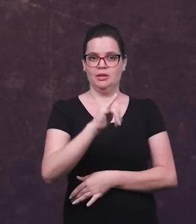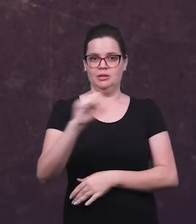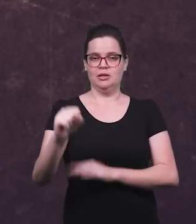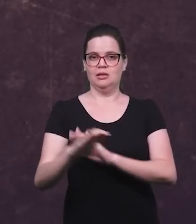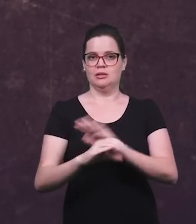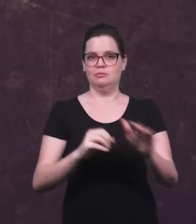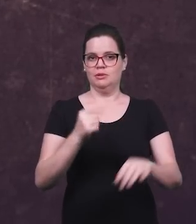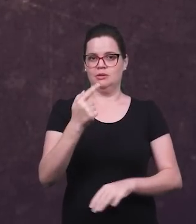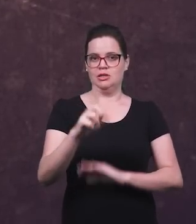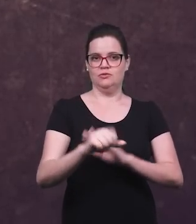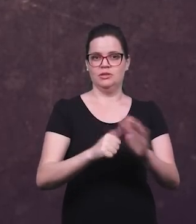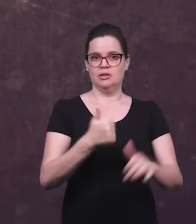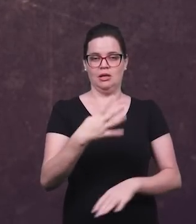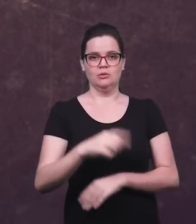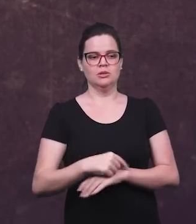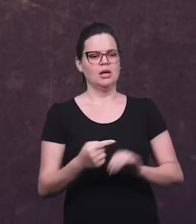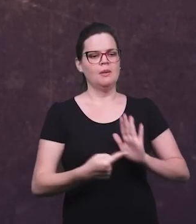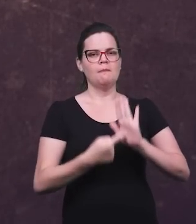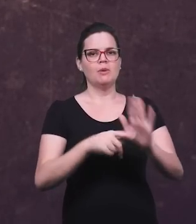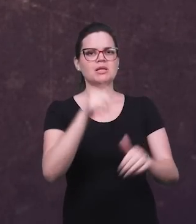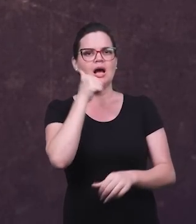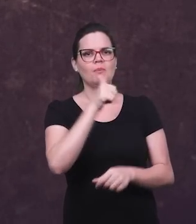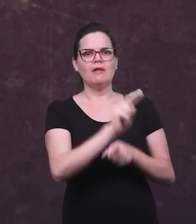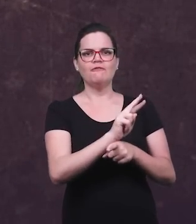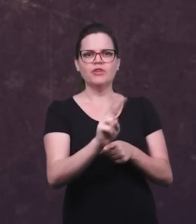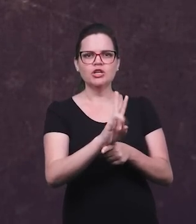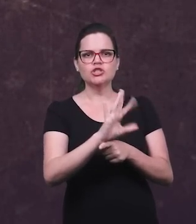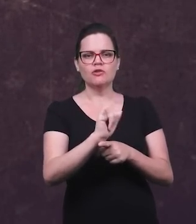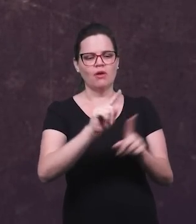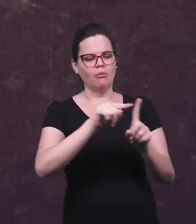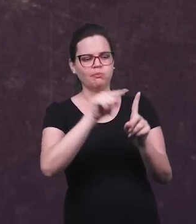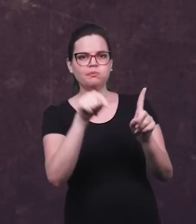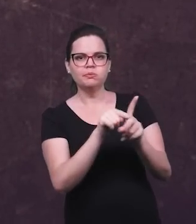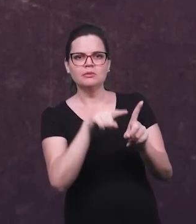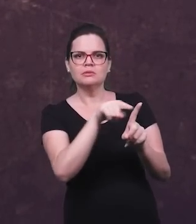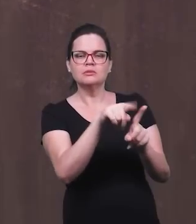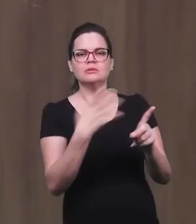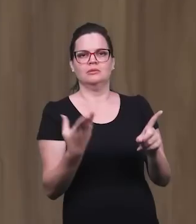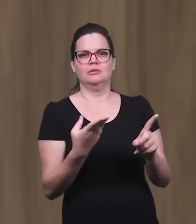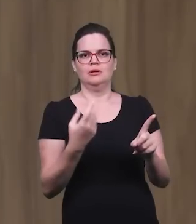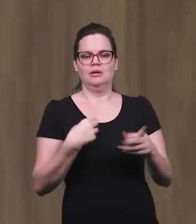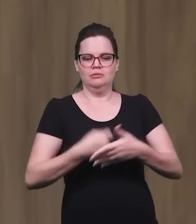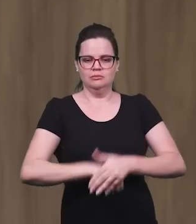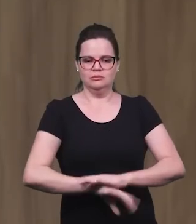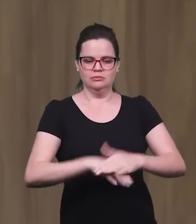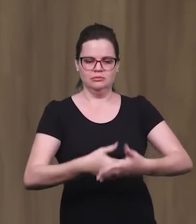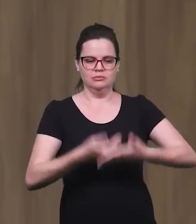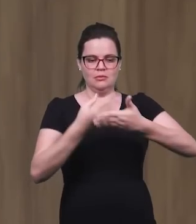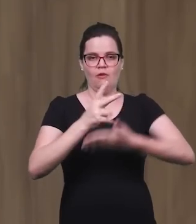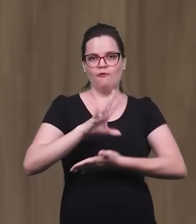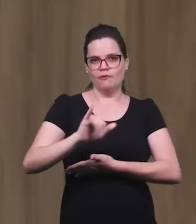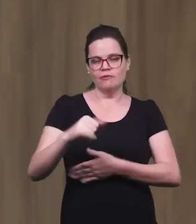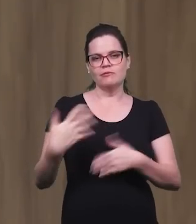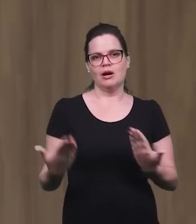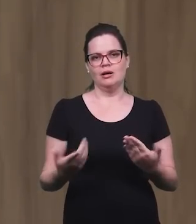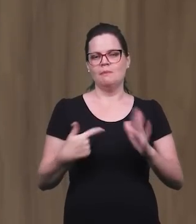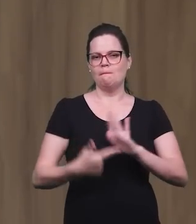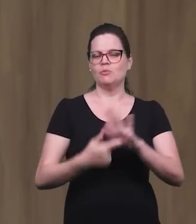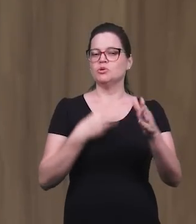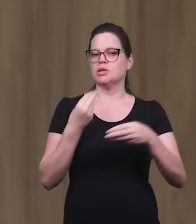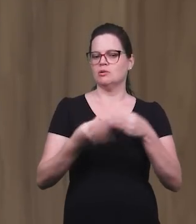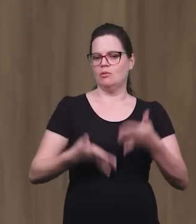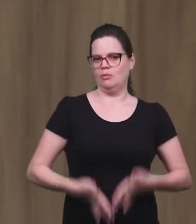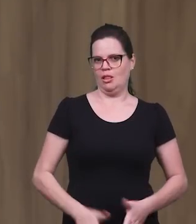virgem considerará e dará luz a um filho, né? Já falando sobre Jesus, como é que ele ia nascer. Você vai ver aqui, por exemplo,